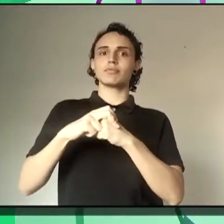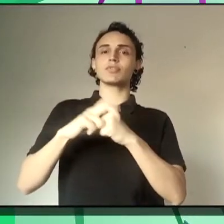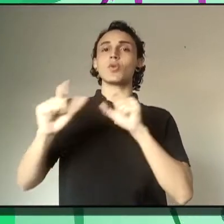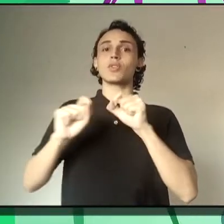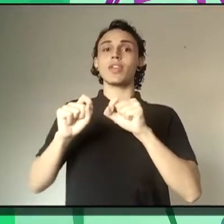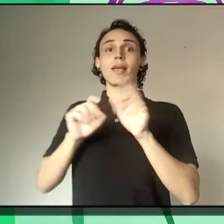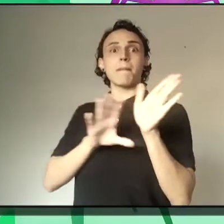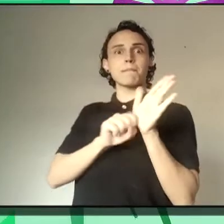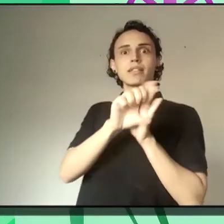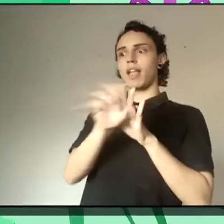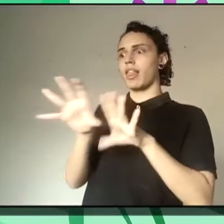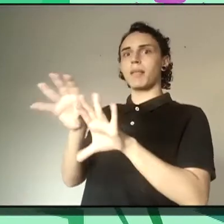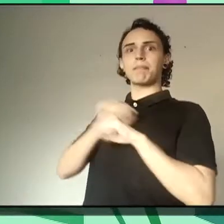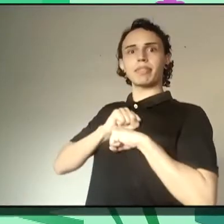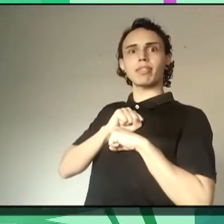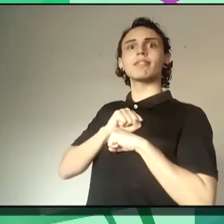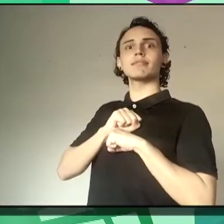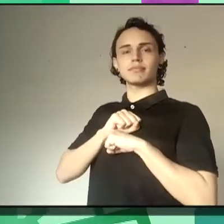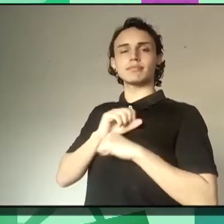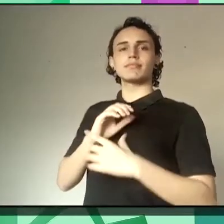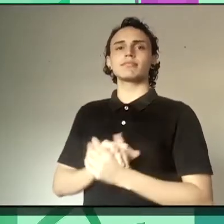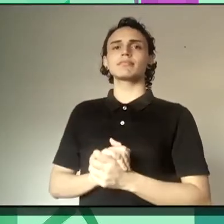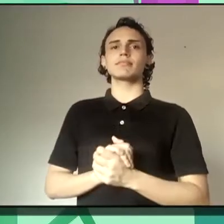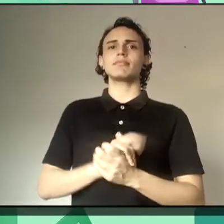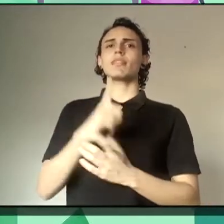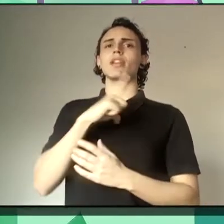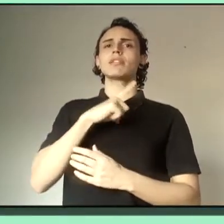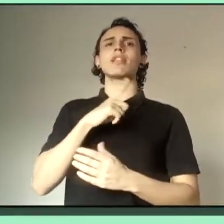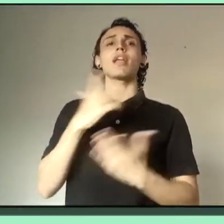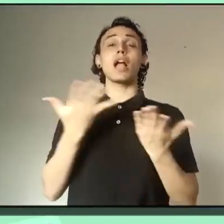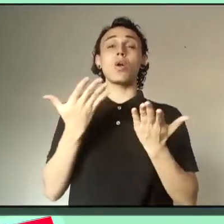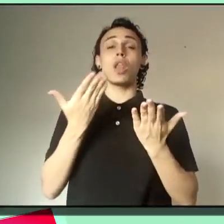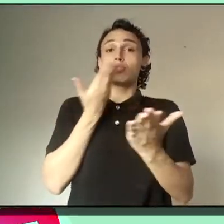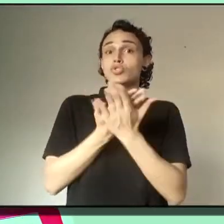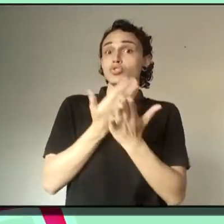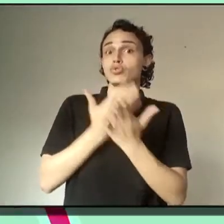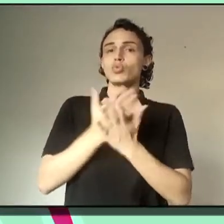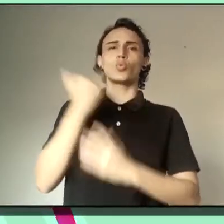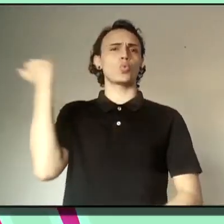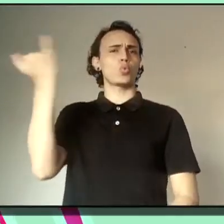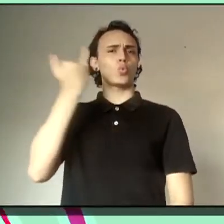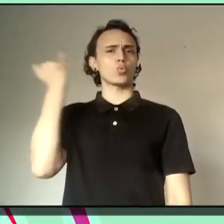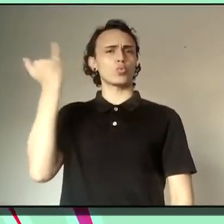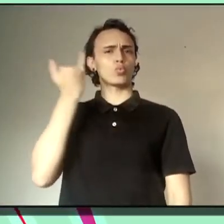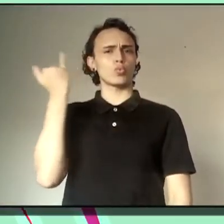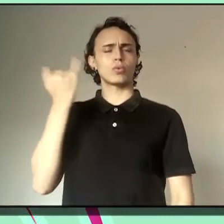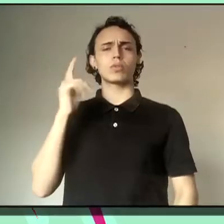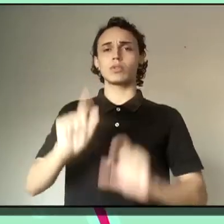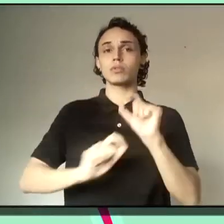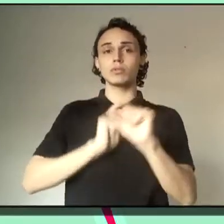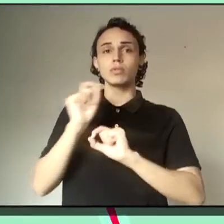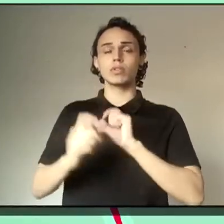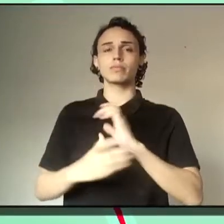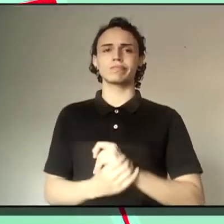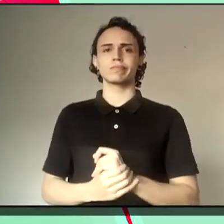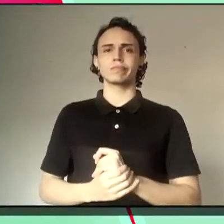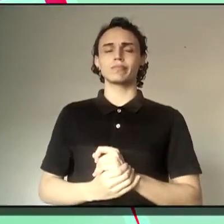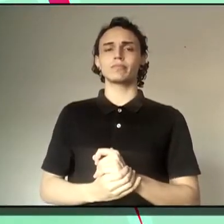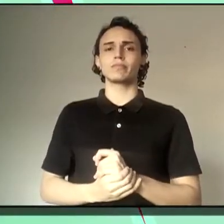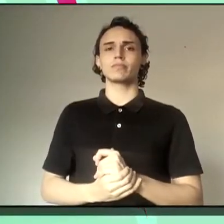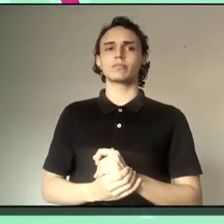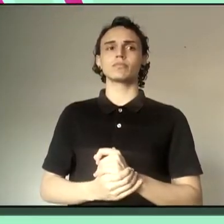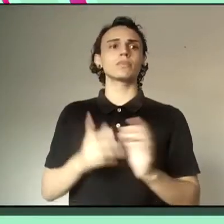bactérias. E no ciclo de vida desses vírus, eles acabam por lisar bactérias. Então, existe uma grande linha de